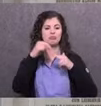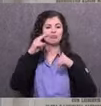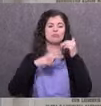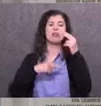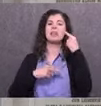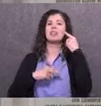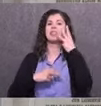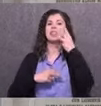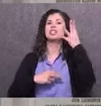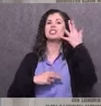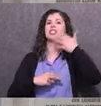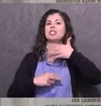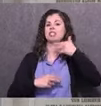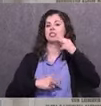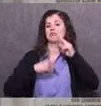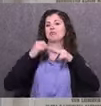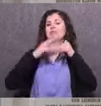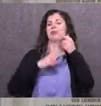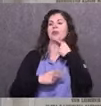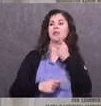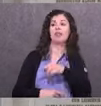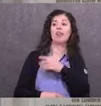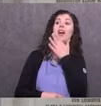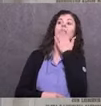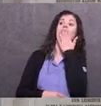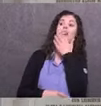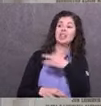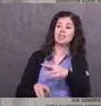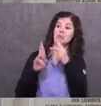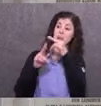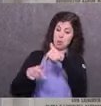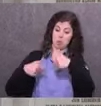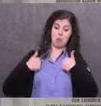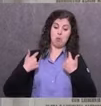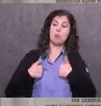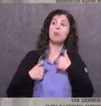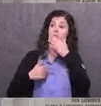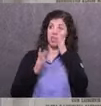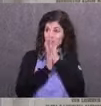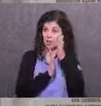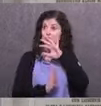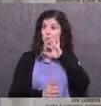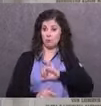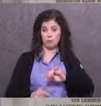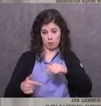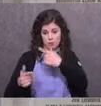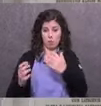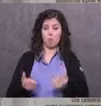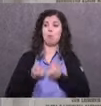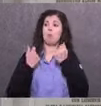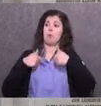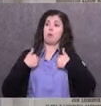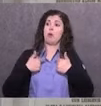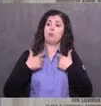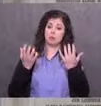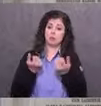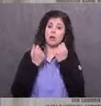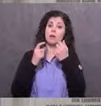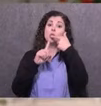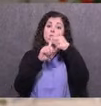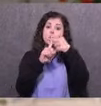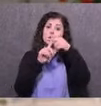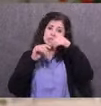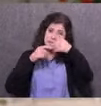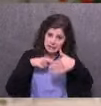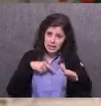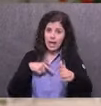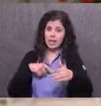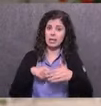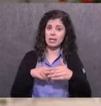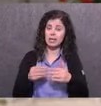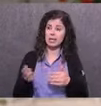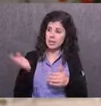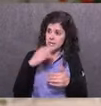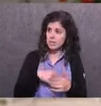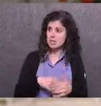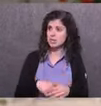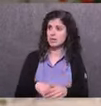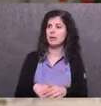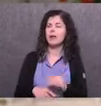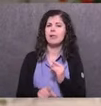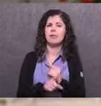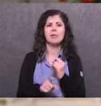dias, salva-te a ti mesmo, se és filho de Deus, desce da cruz. Os príncipes